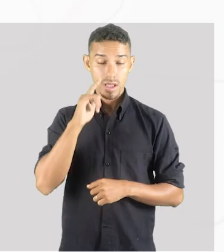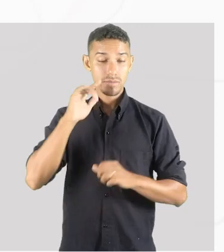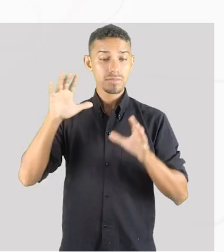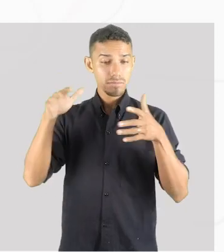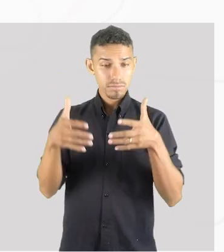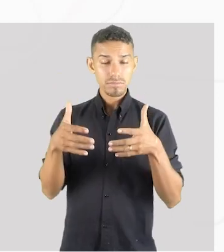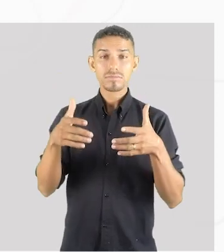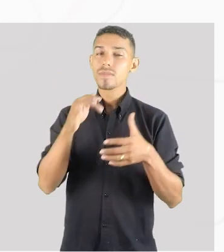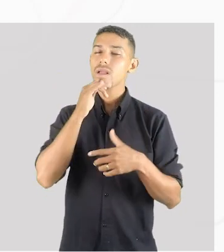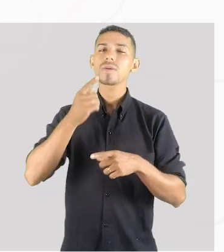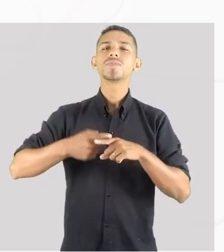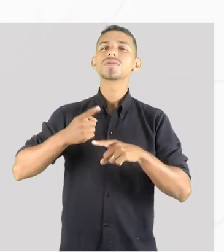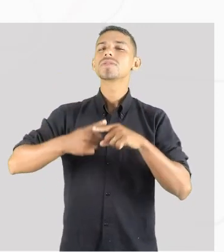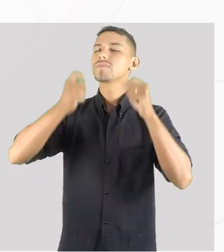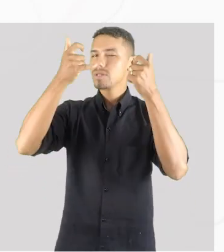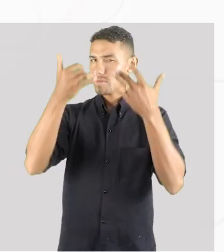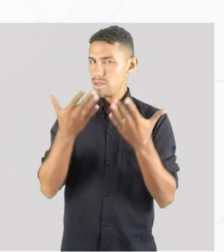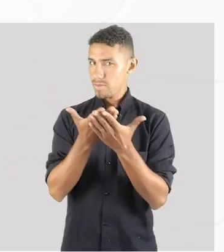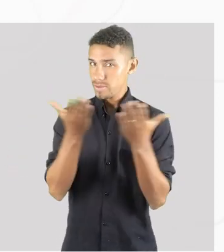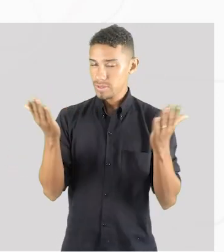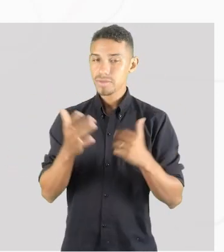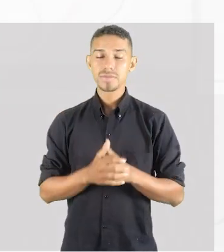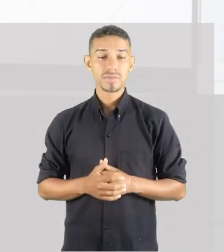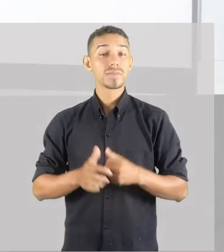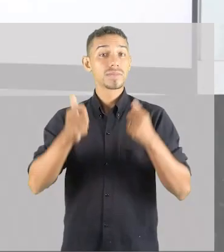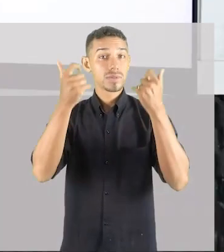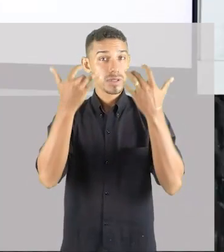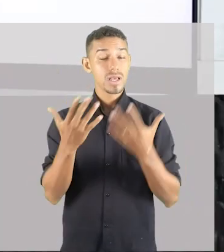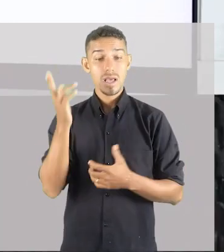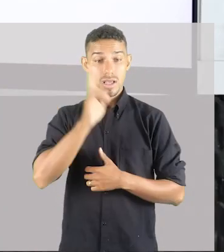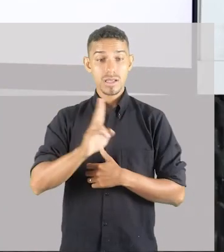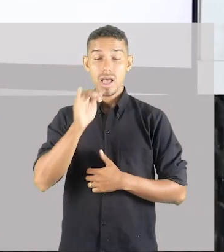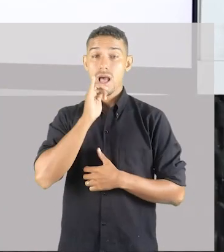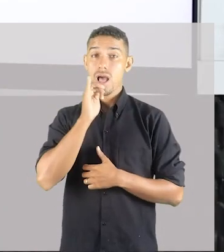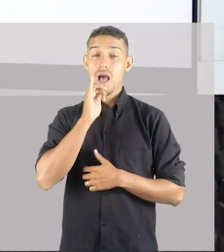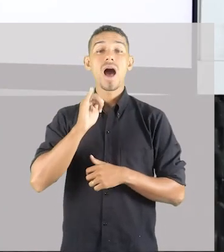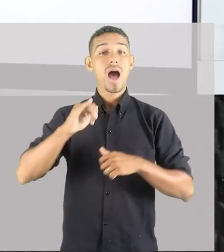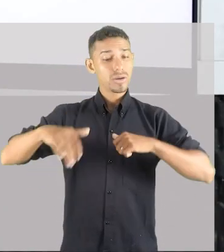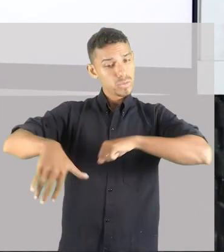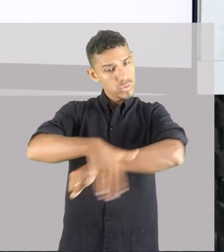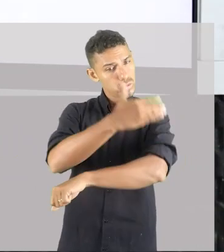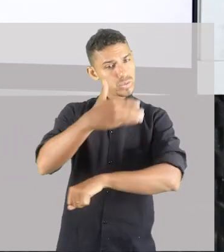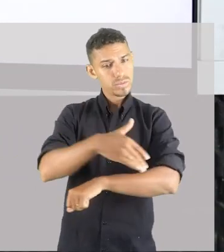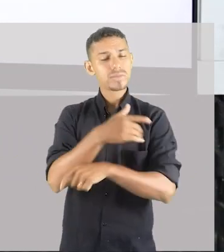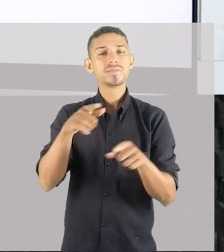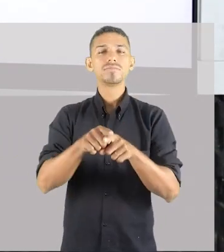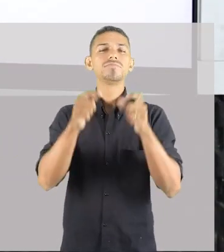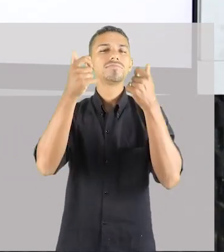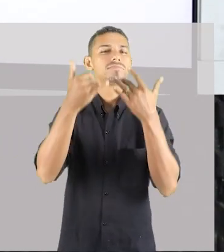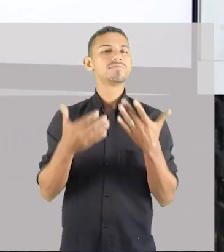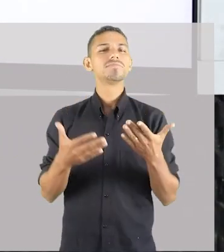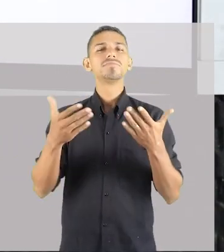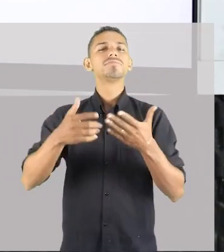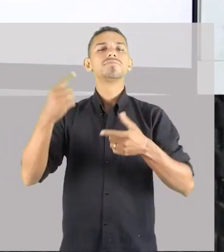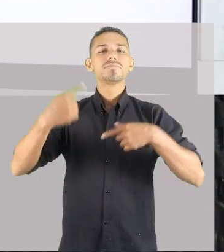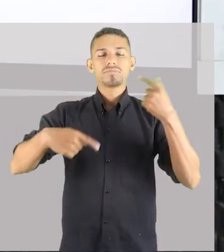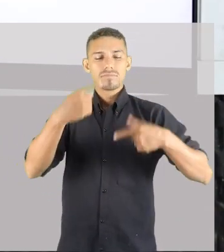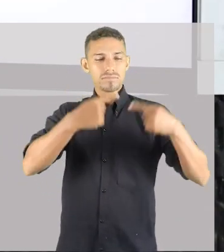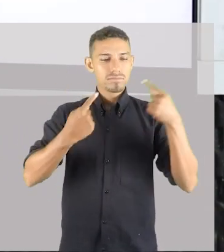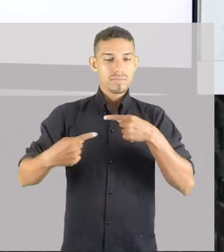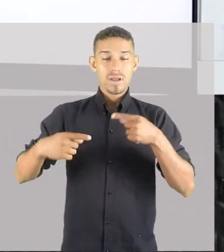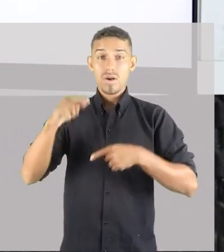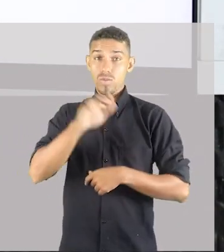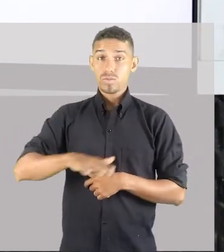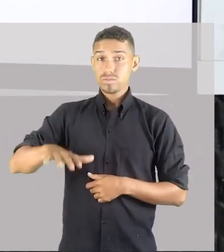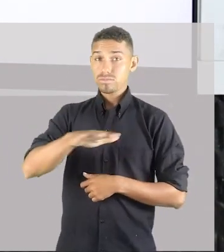por quê Porque eu vou já explicar para vocês mas quando você fala de utilizar a rua que é um bem público aí bate em cima sobre liberdade do uso desse